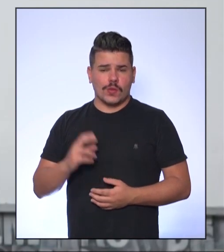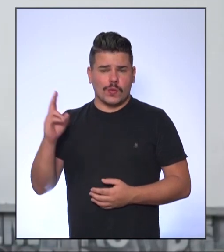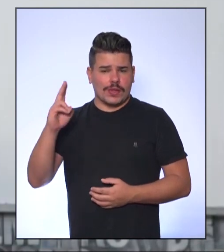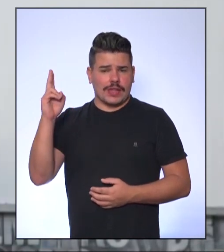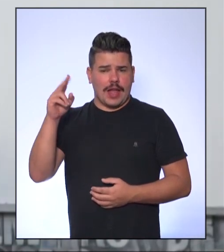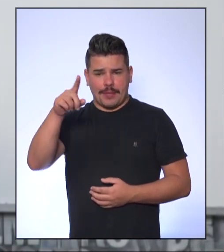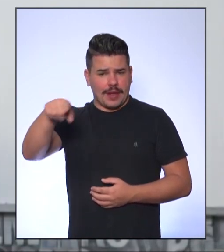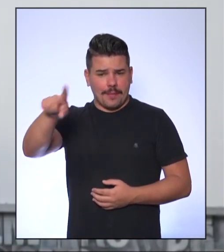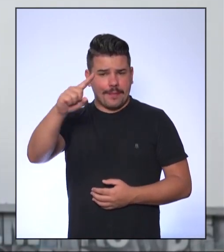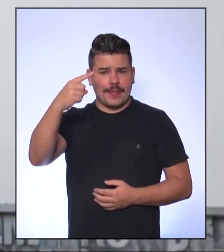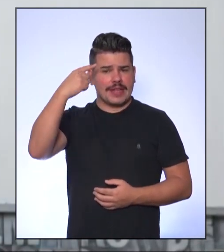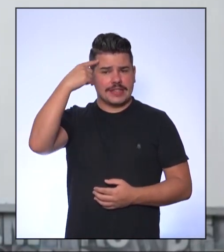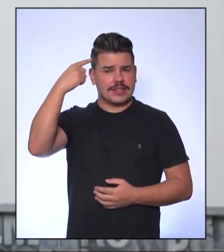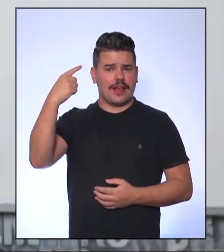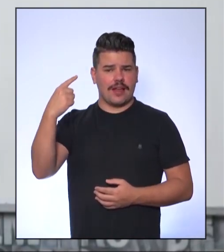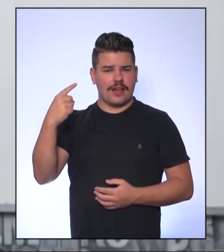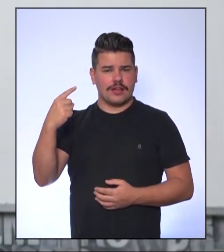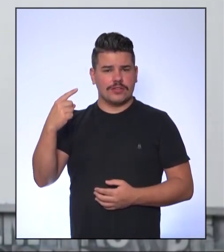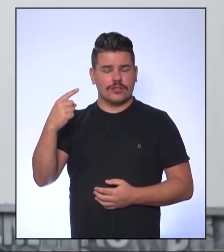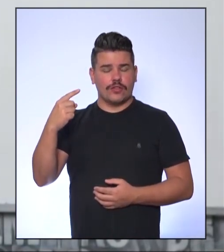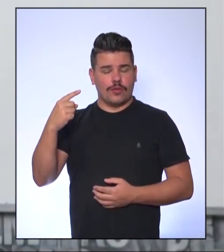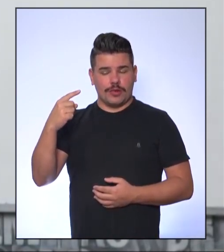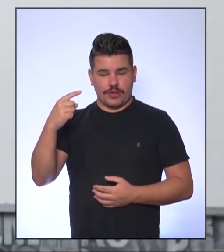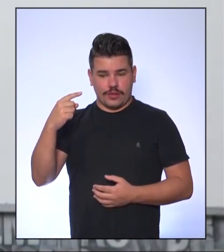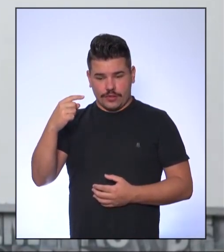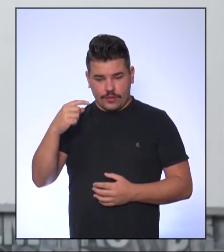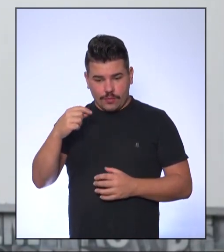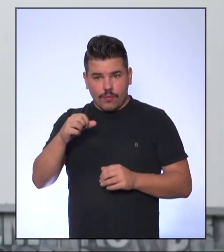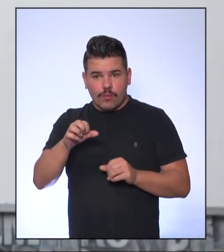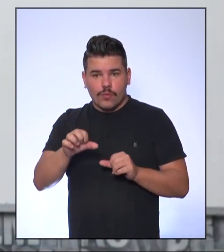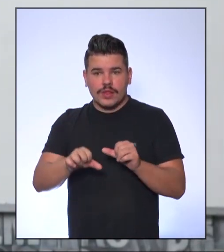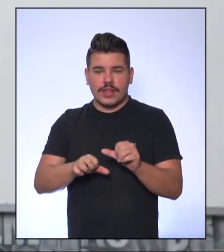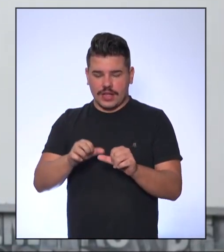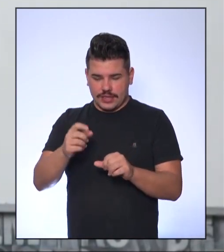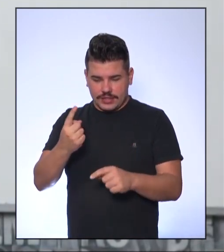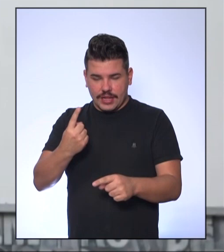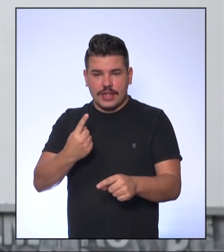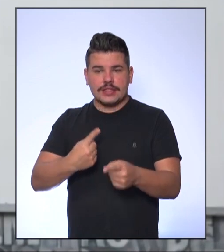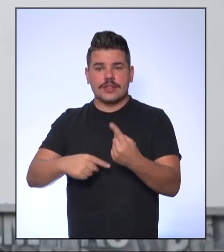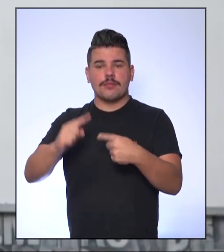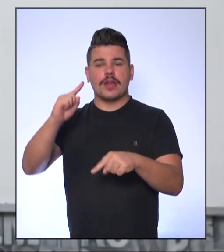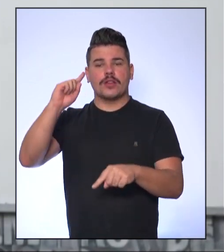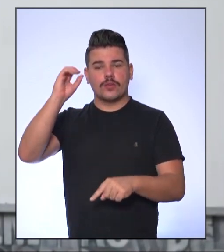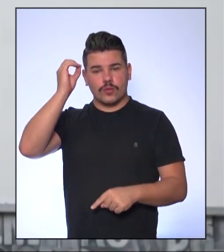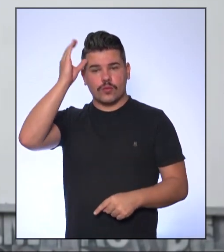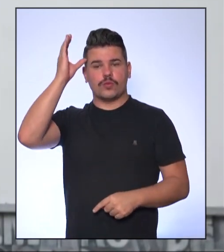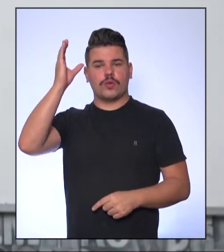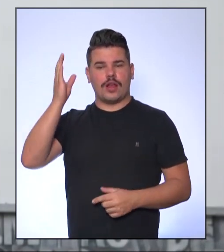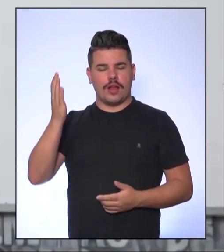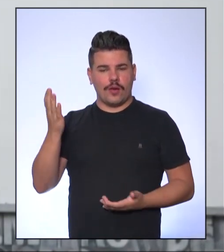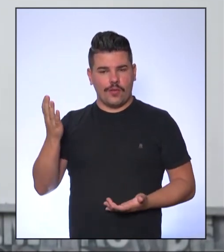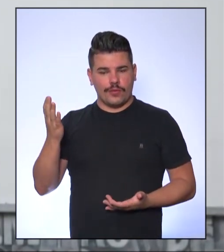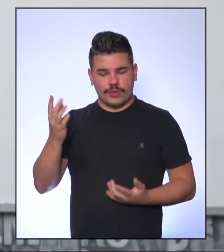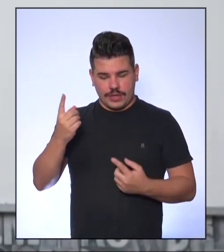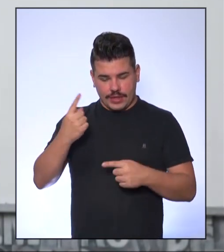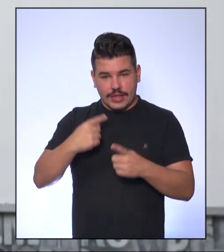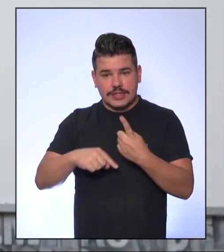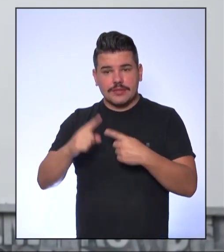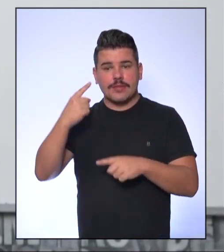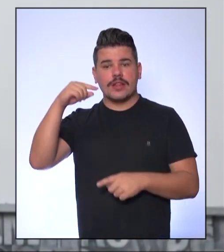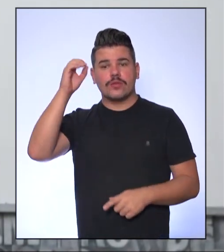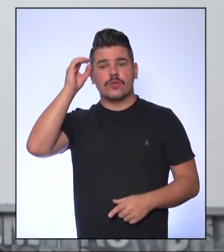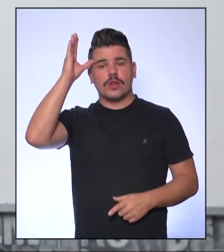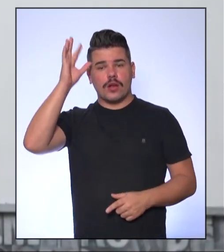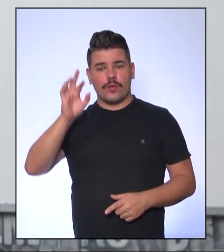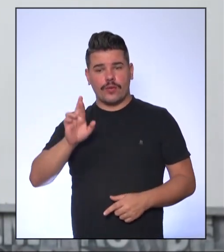cultural sem ter a métrica, sem ter a baliza de que alguns intelectuais foram vitais para